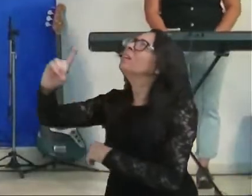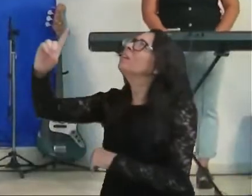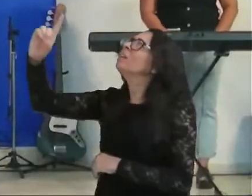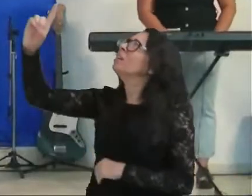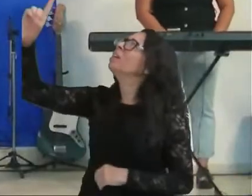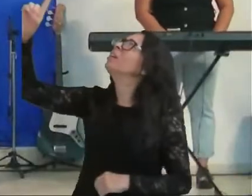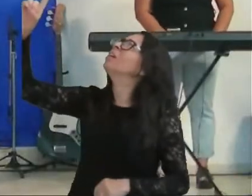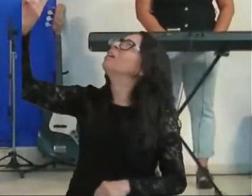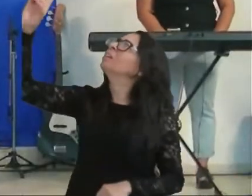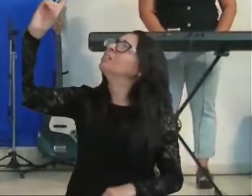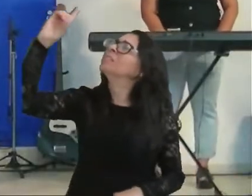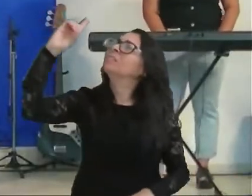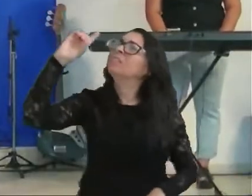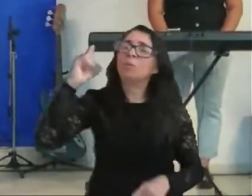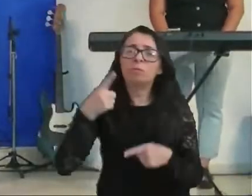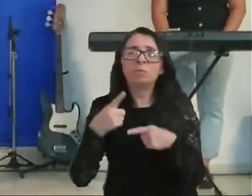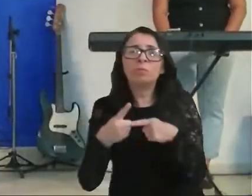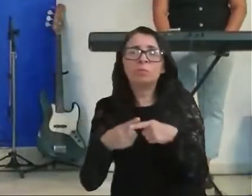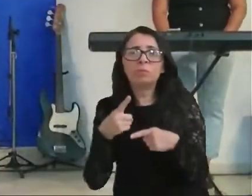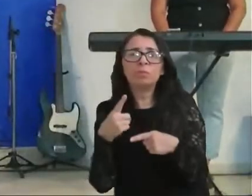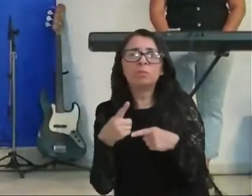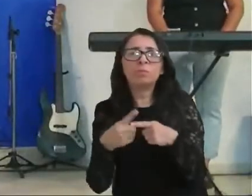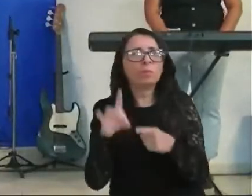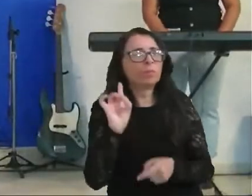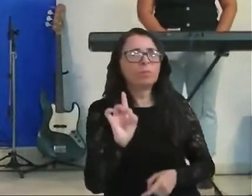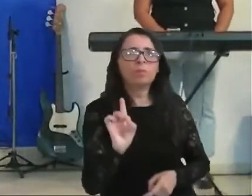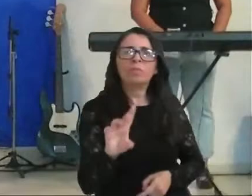em ti, eu